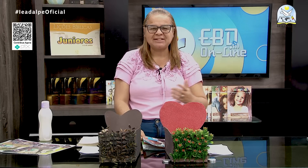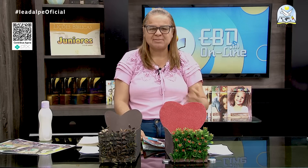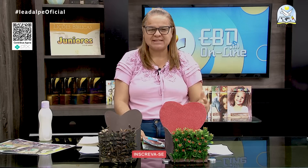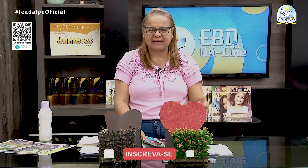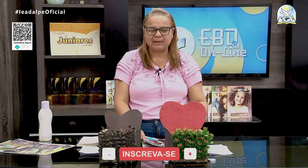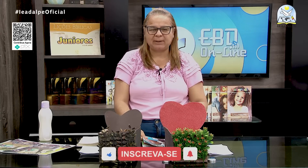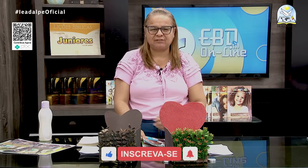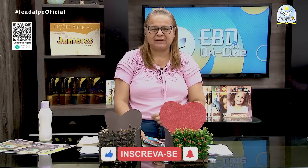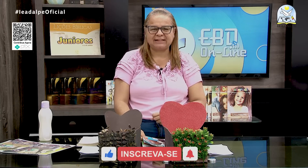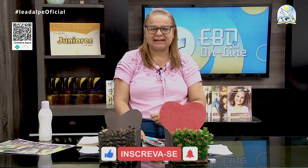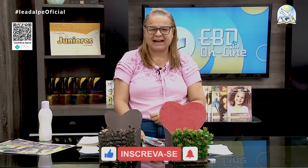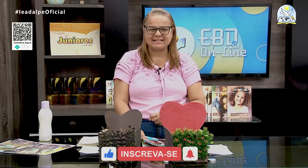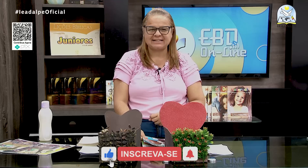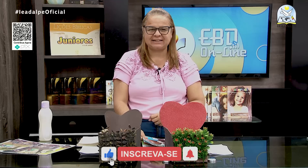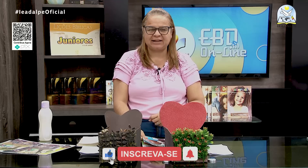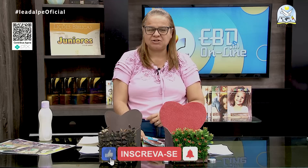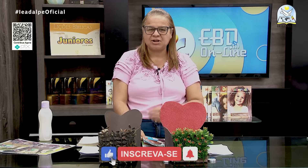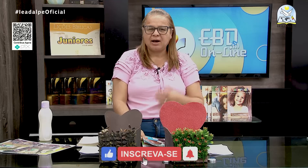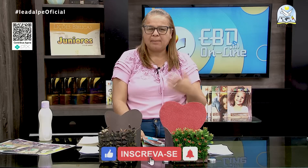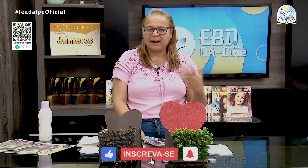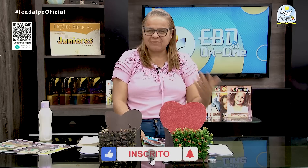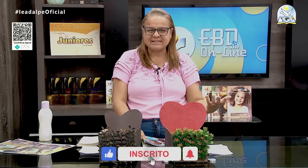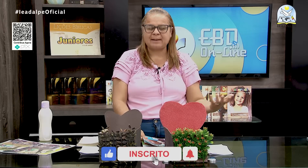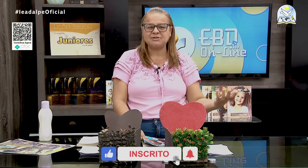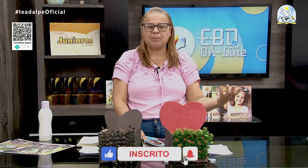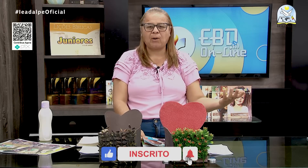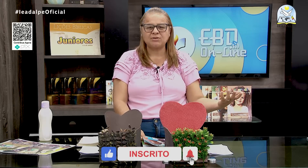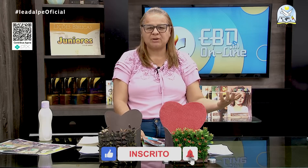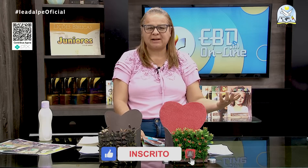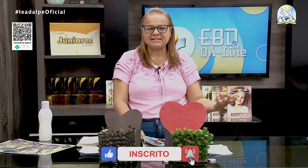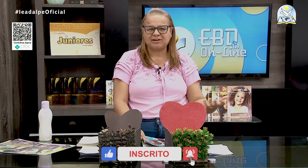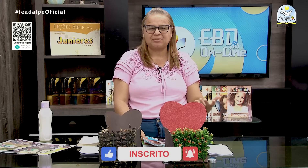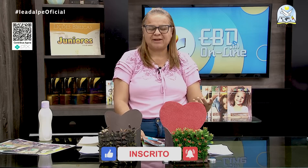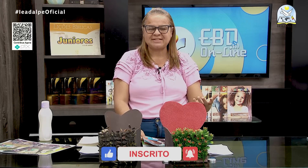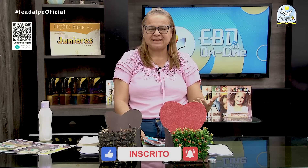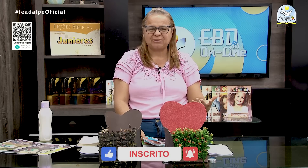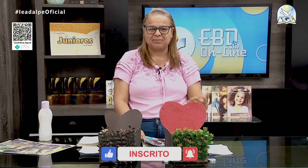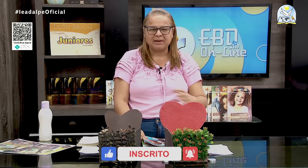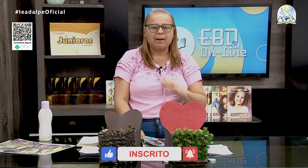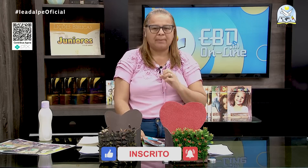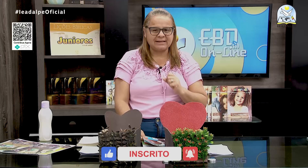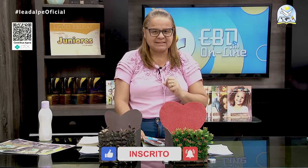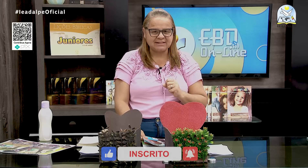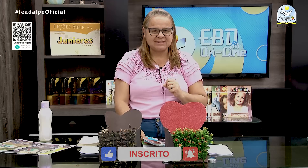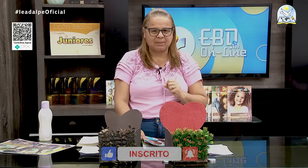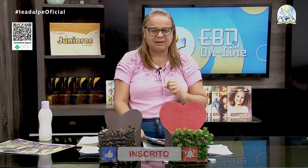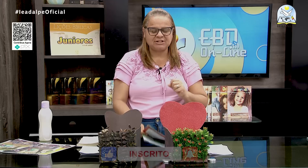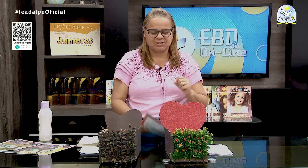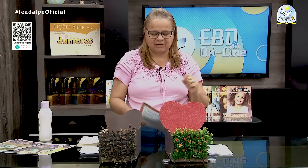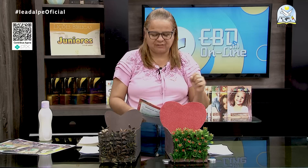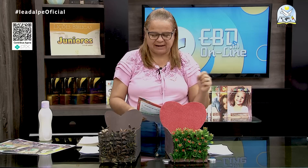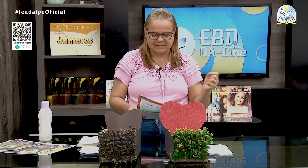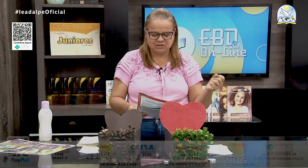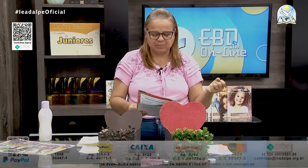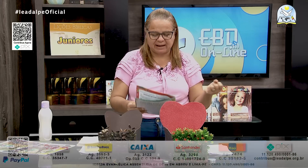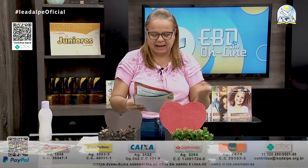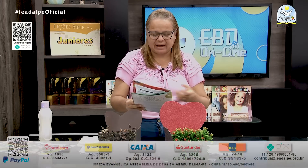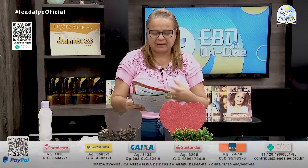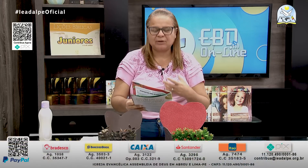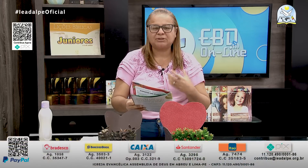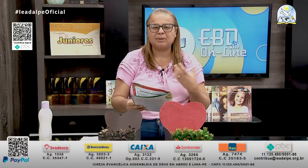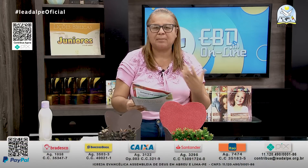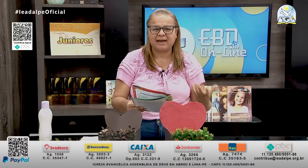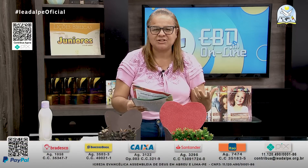estamos aqui pela infinita graça de Deus para conversarmos um pouco sobre a lição número 5 mas antes também a gente vai falar sobre